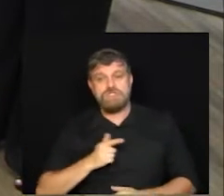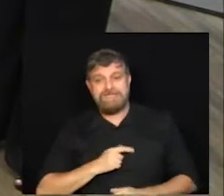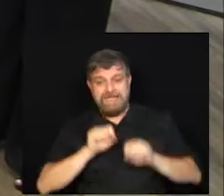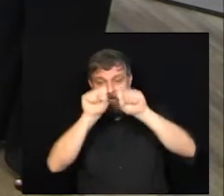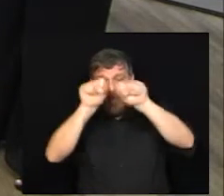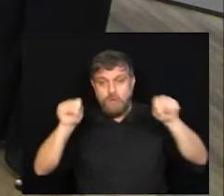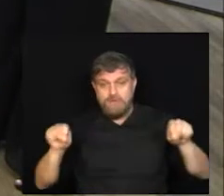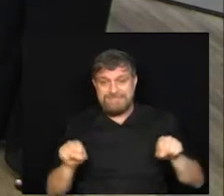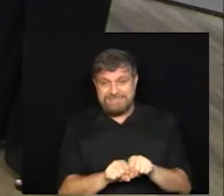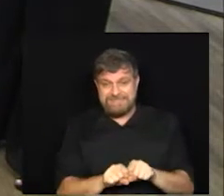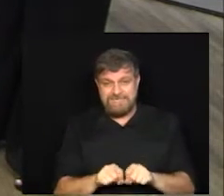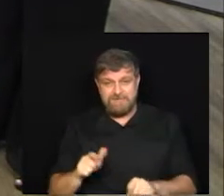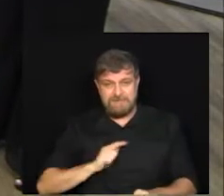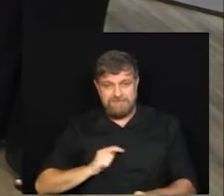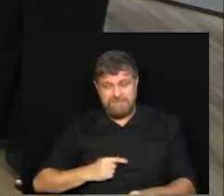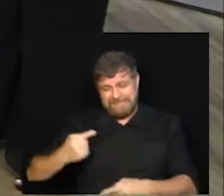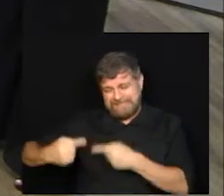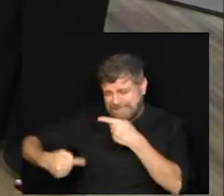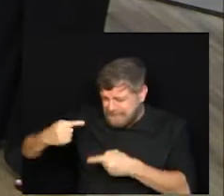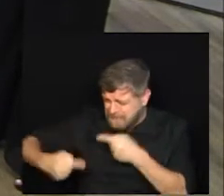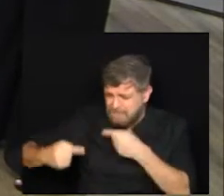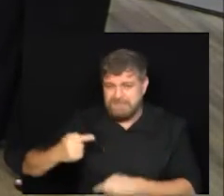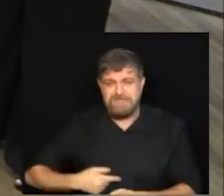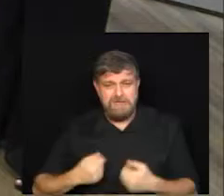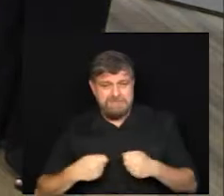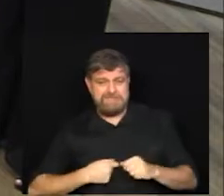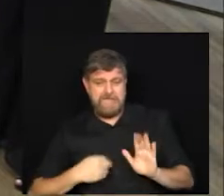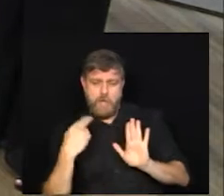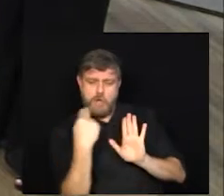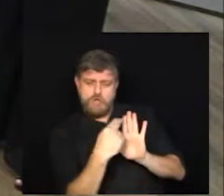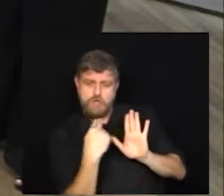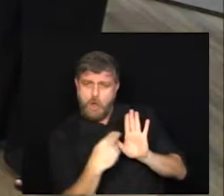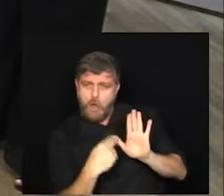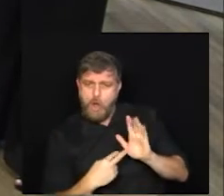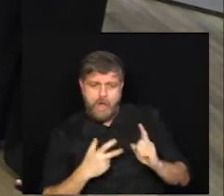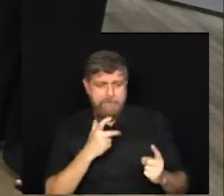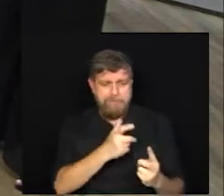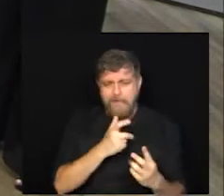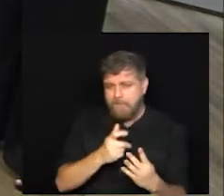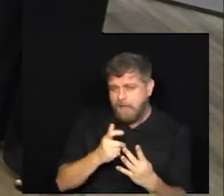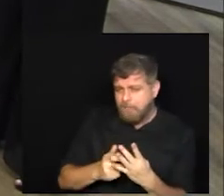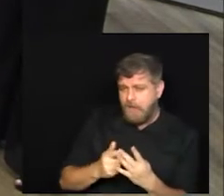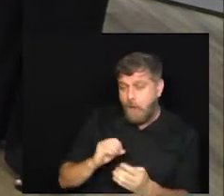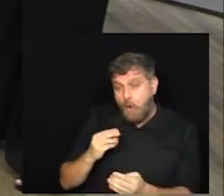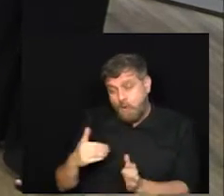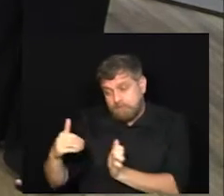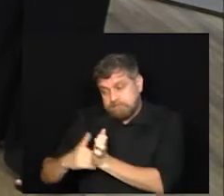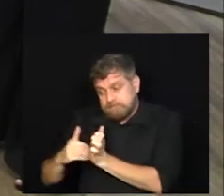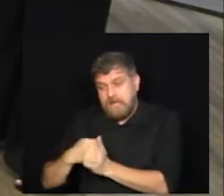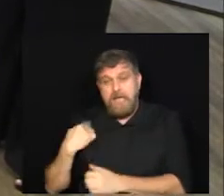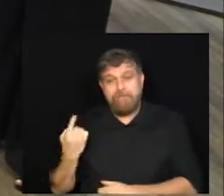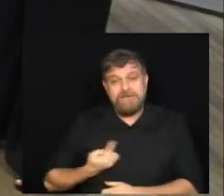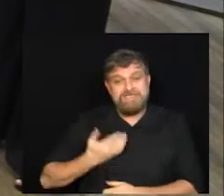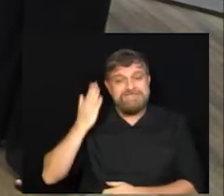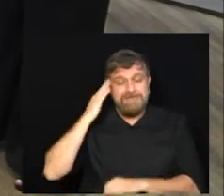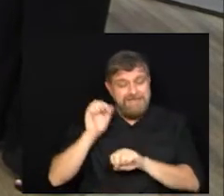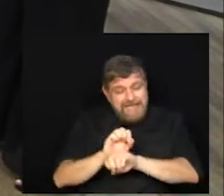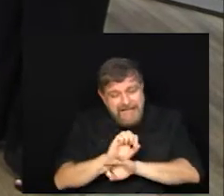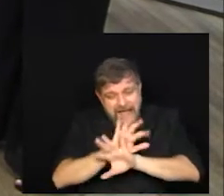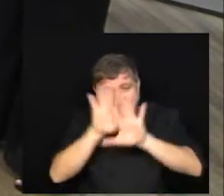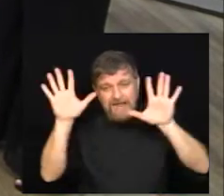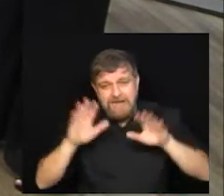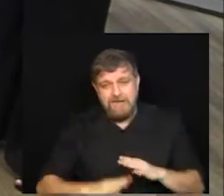sistema. Inclusive, foi muito discutido se deve ter nome das pessoas que foram vacinadas, para que a gente tenha aí essa transparência